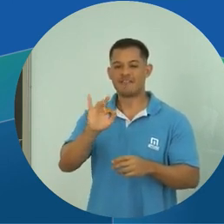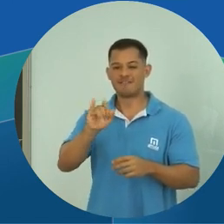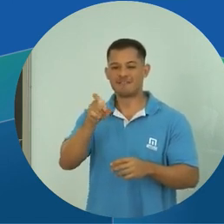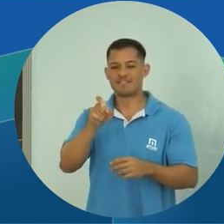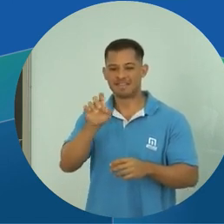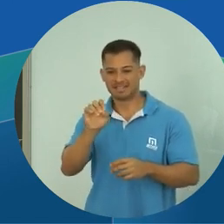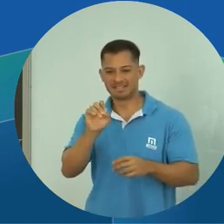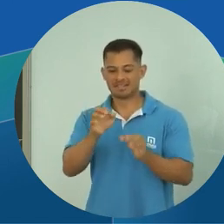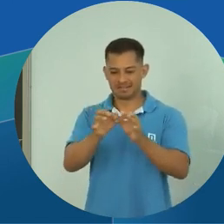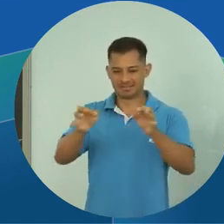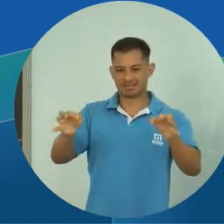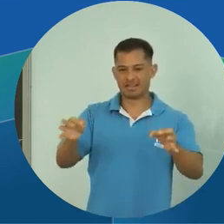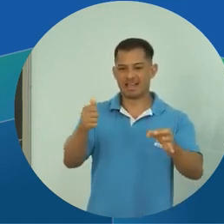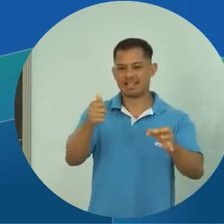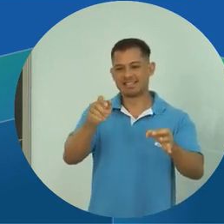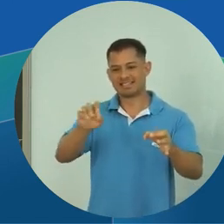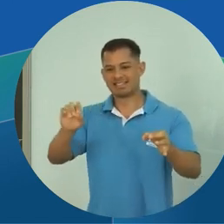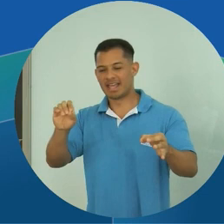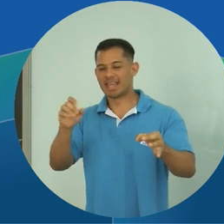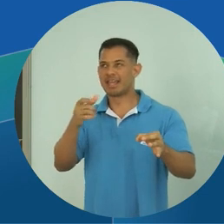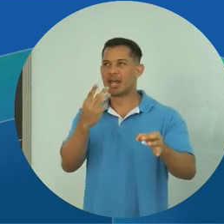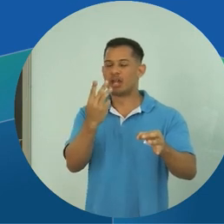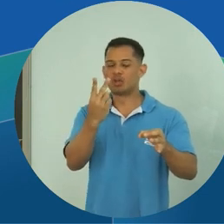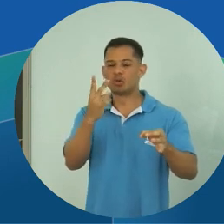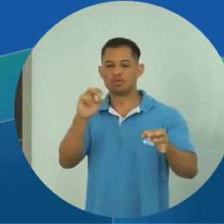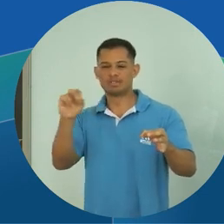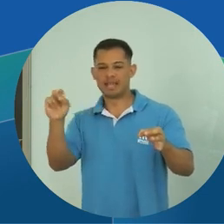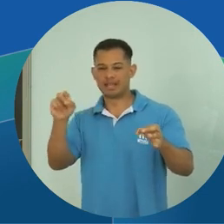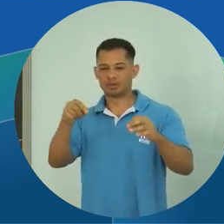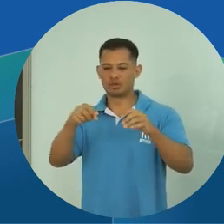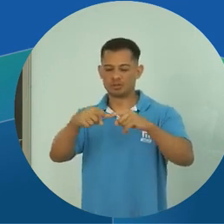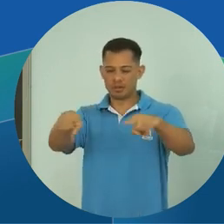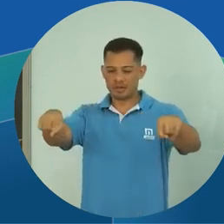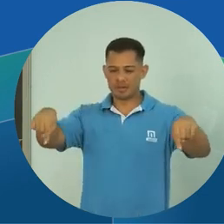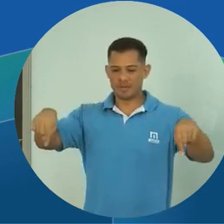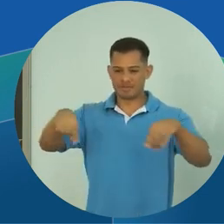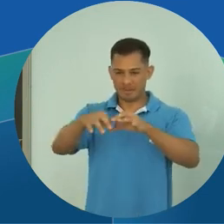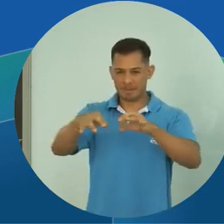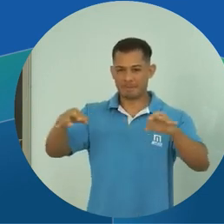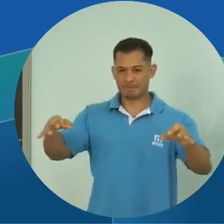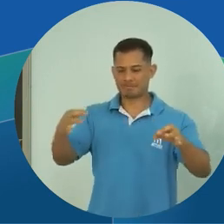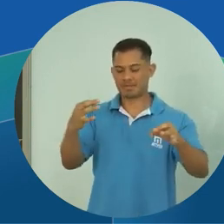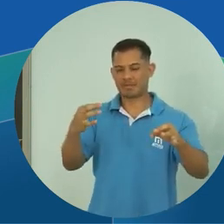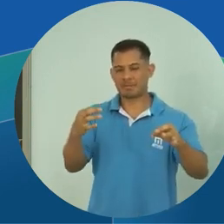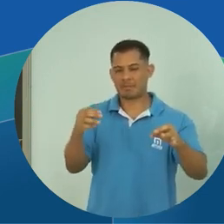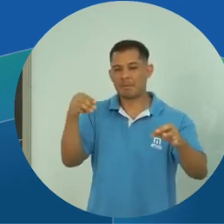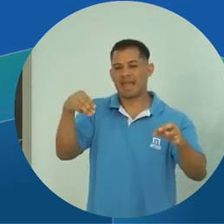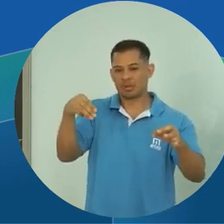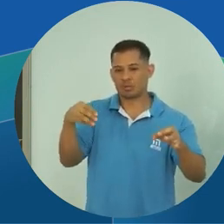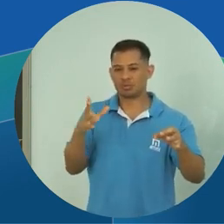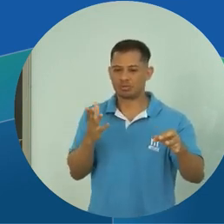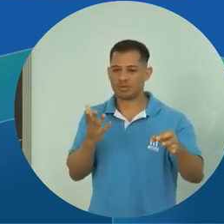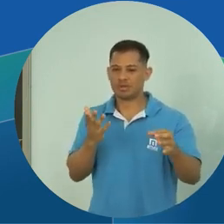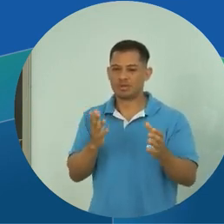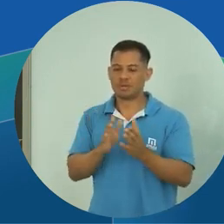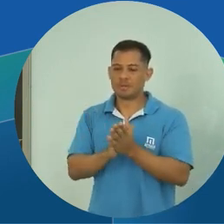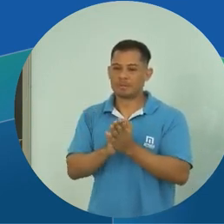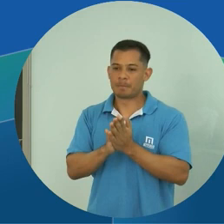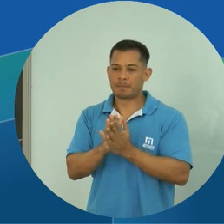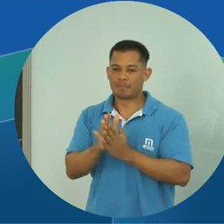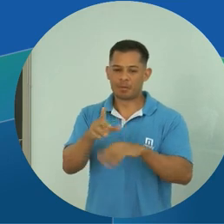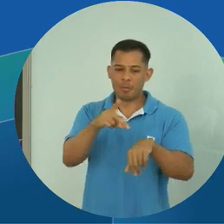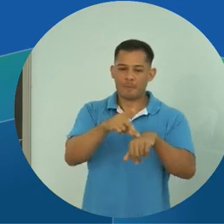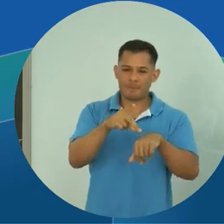metros, com brita 1. Com brita 0, às vezes, é mais fácil, mas com brita 1 é difícil. A resistência,